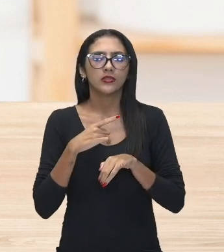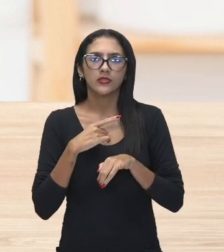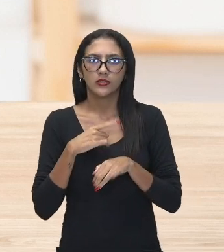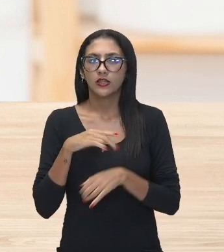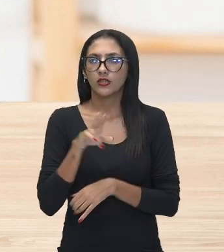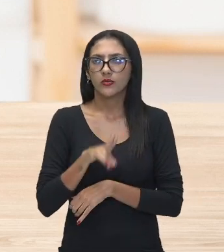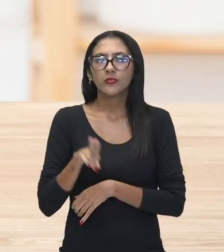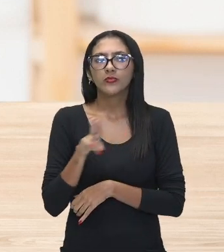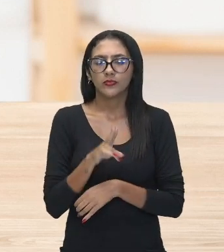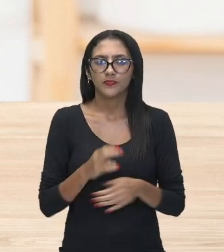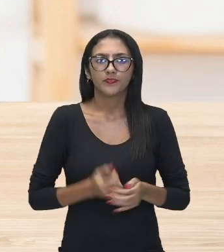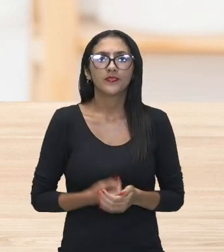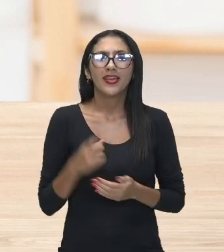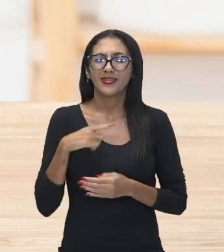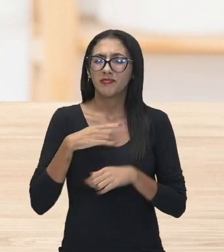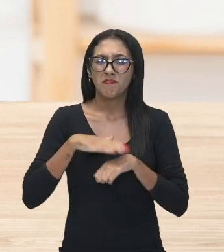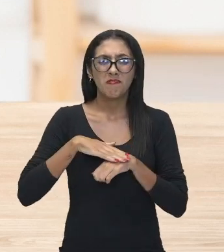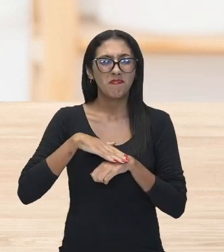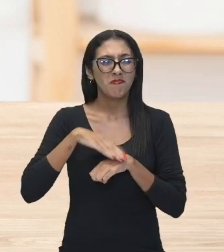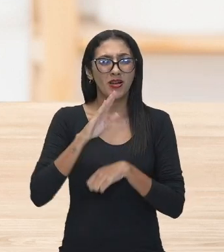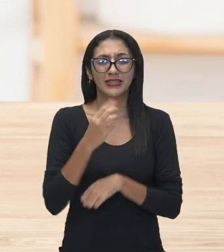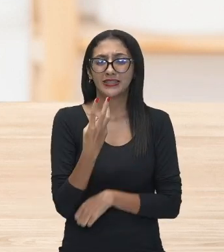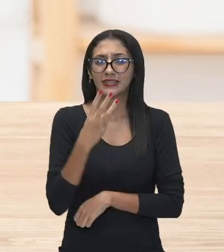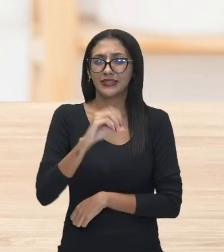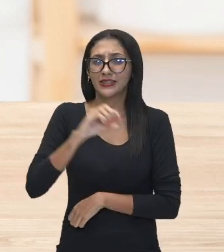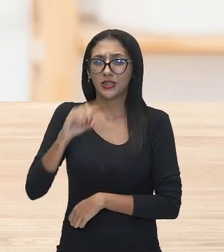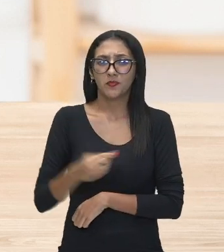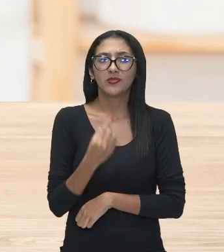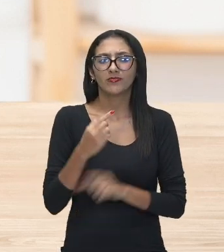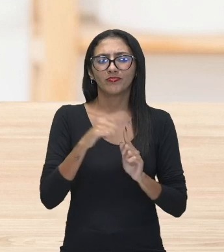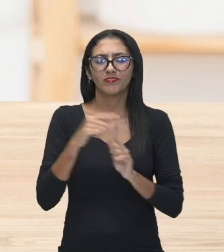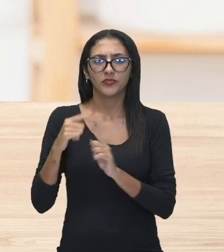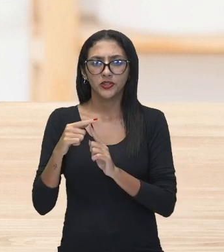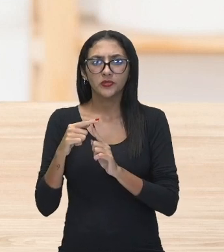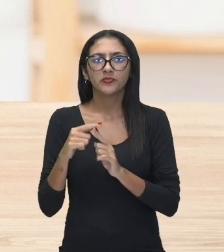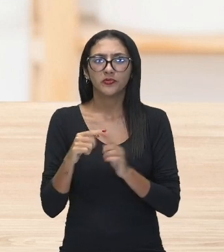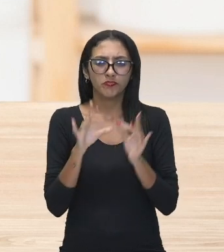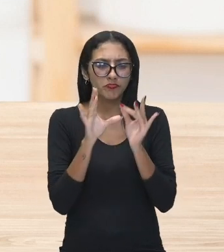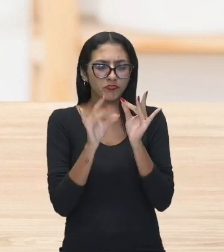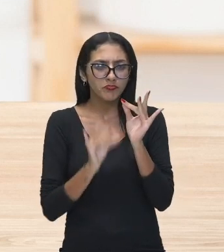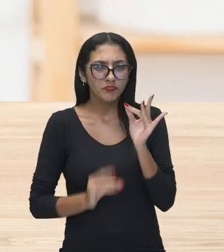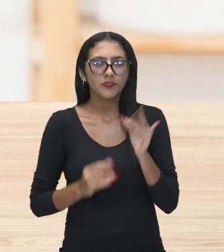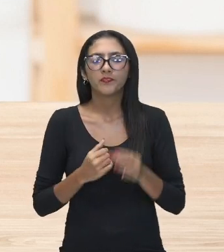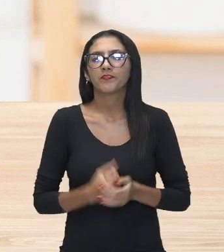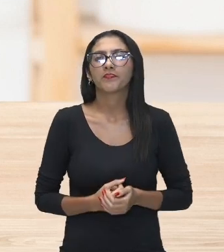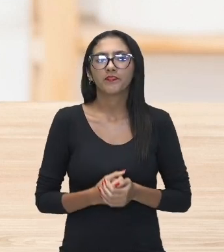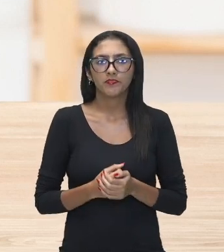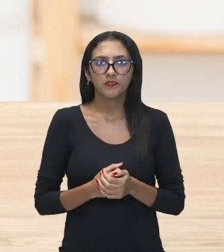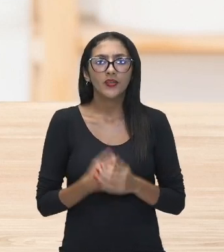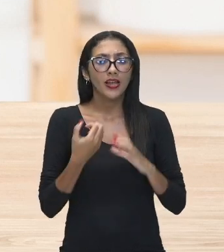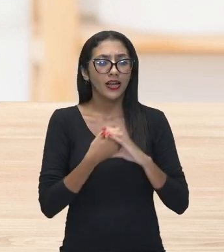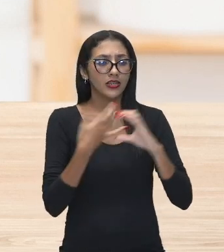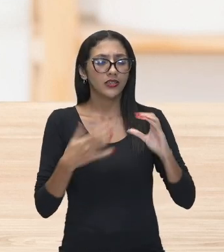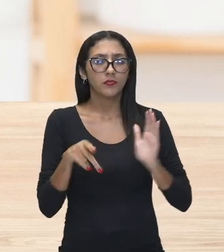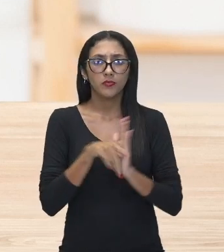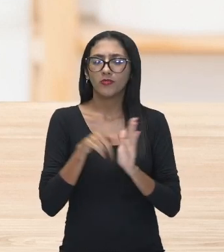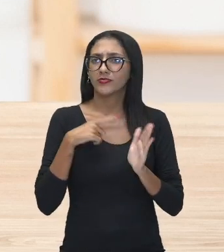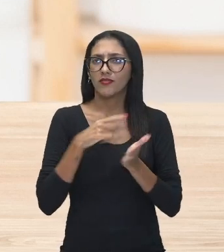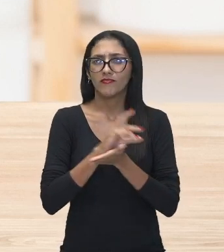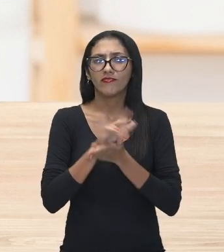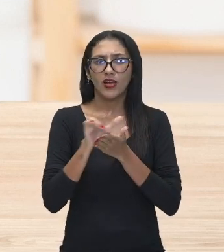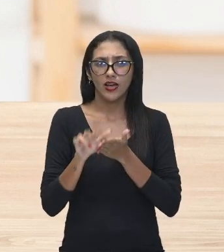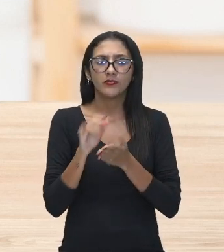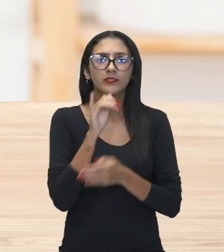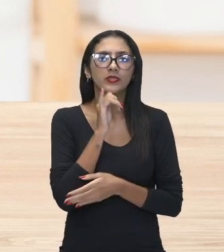existentes e existem mais de 30.000 tipos de terpenos descritos. E suas propriedades são muitas. Por exemplo,